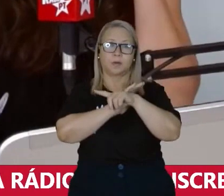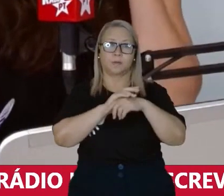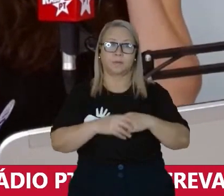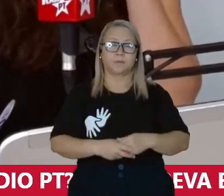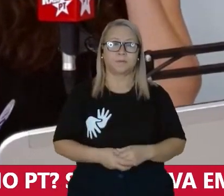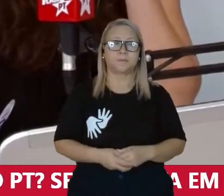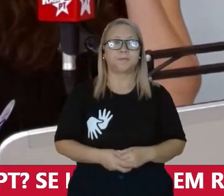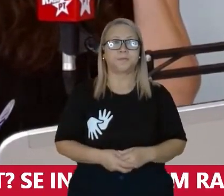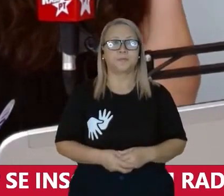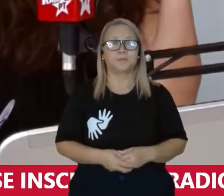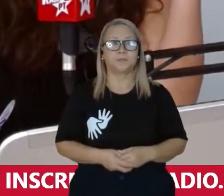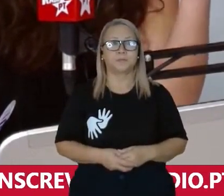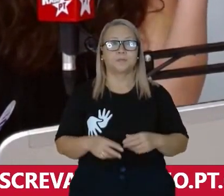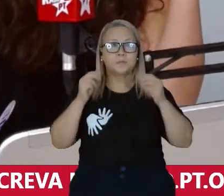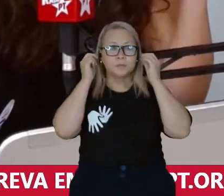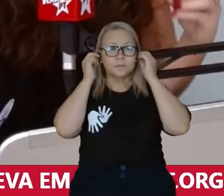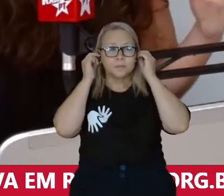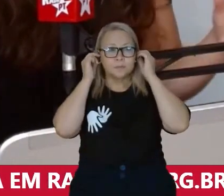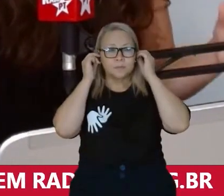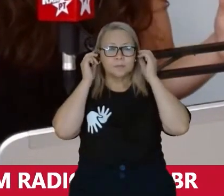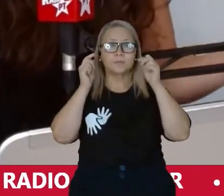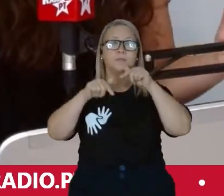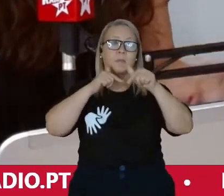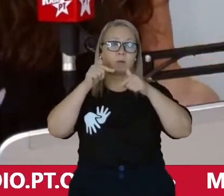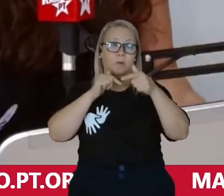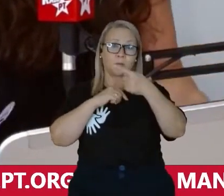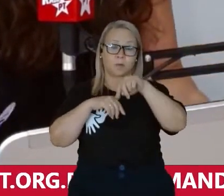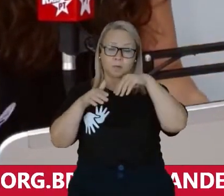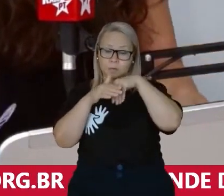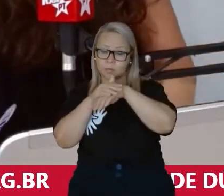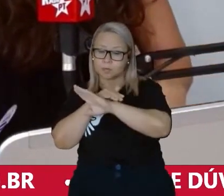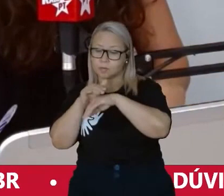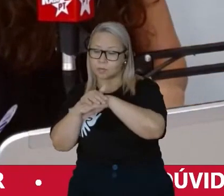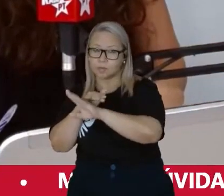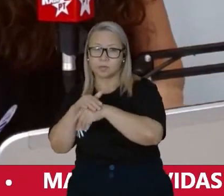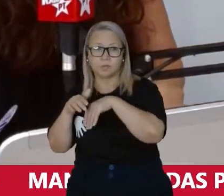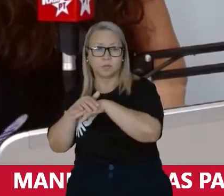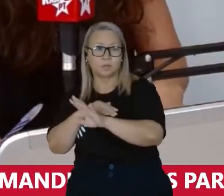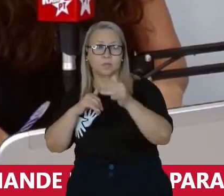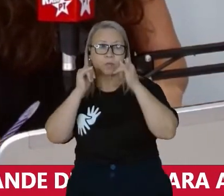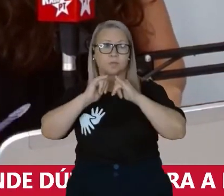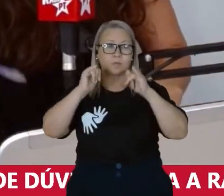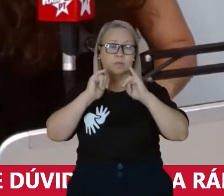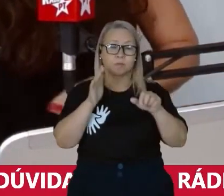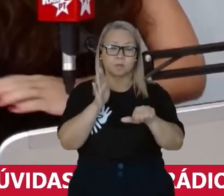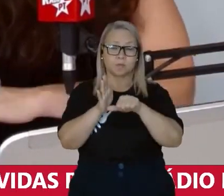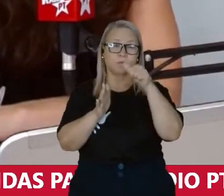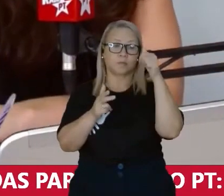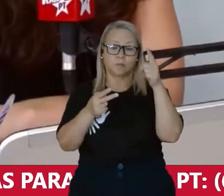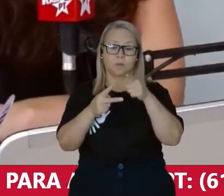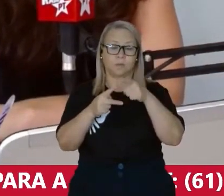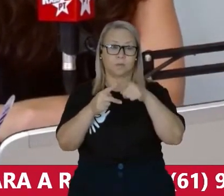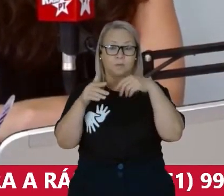fala. O custo do trabalho de Pelo que eu estou vocês, de lendo aqui, arquivamento, de seleção. tá, então vamos nas duas frentes. Primeiro, esse